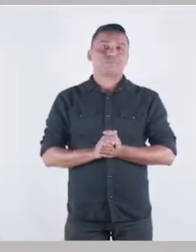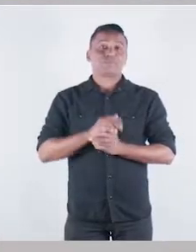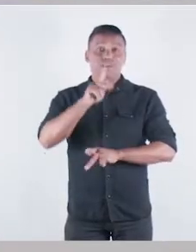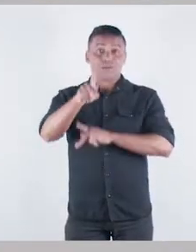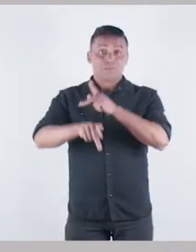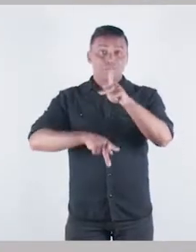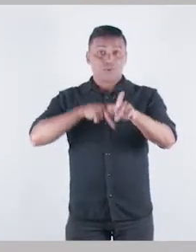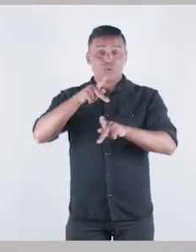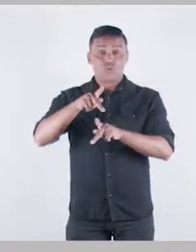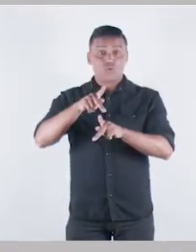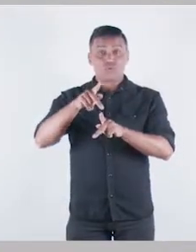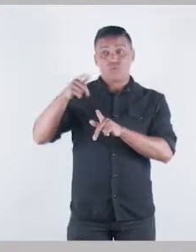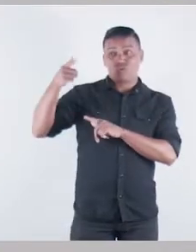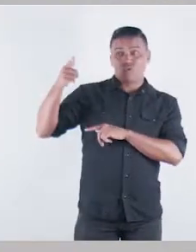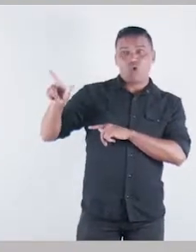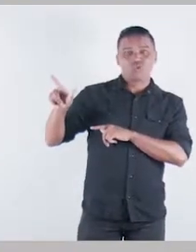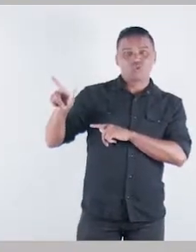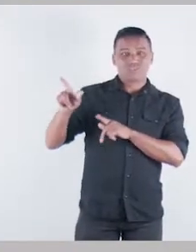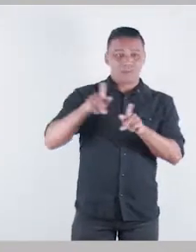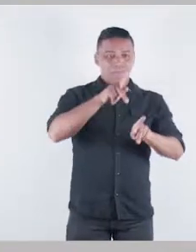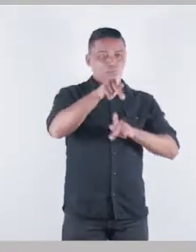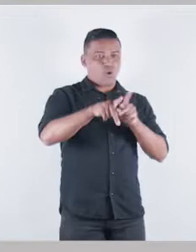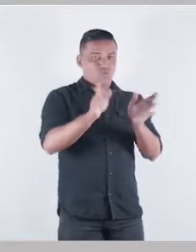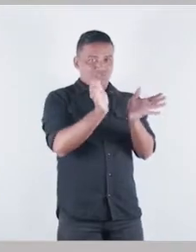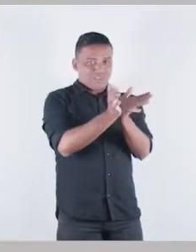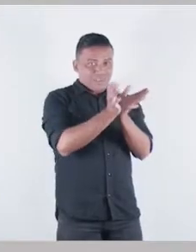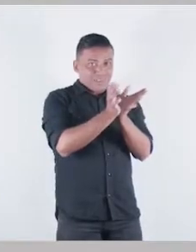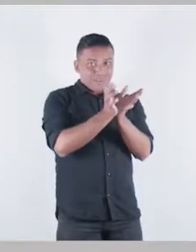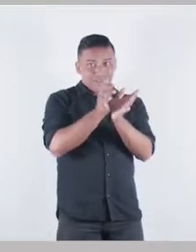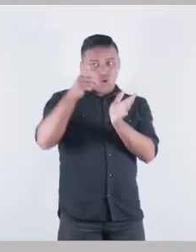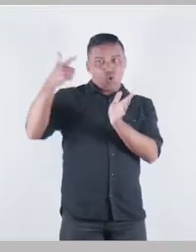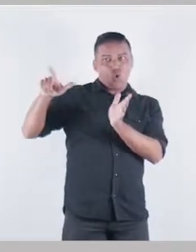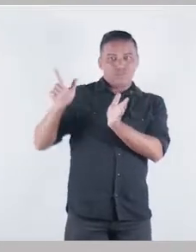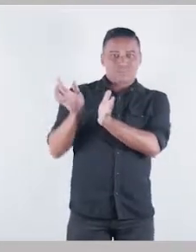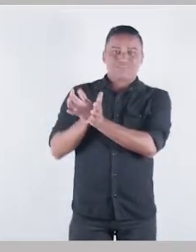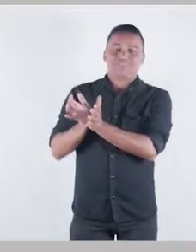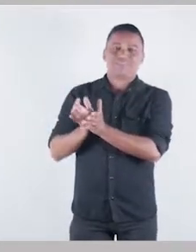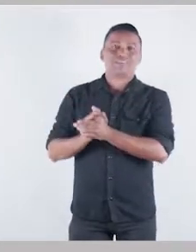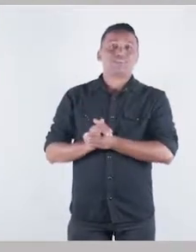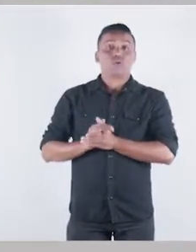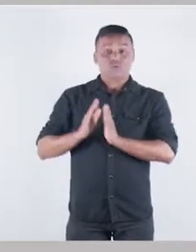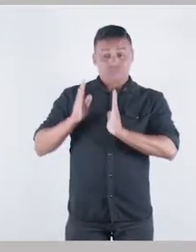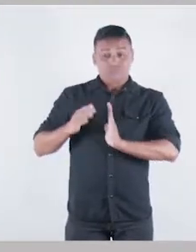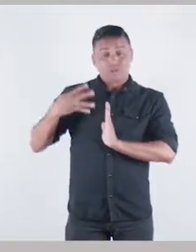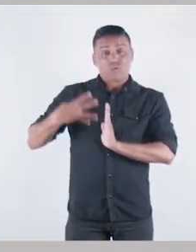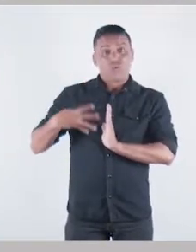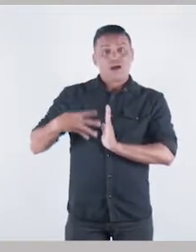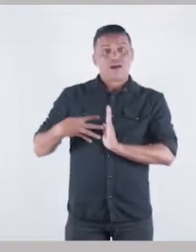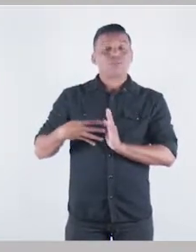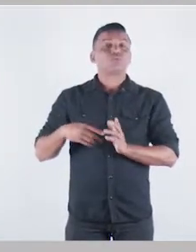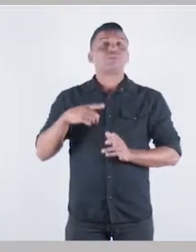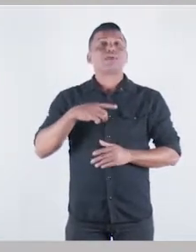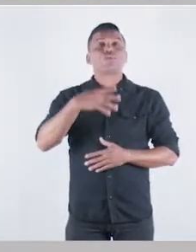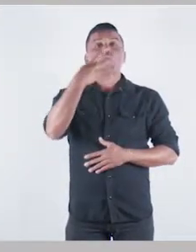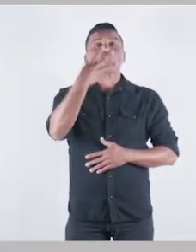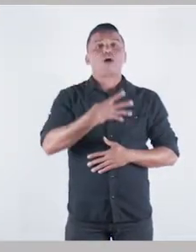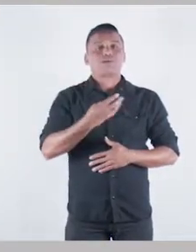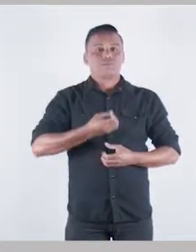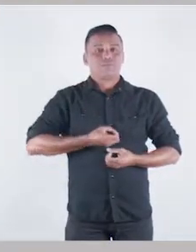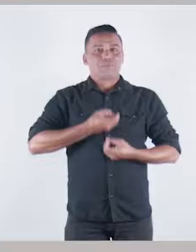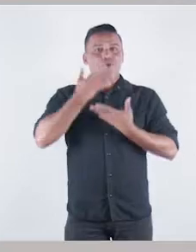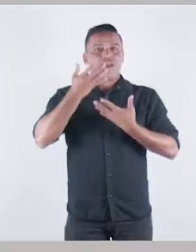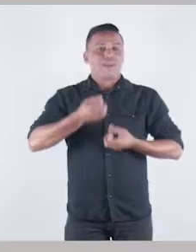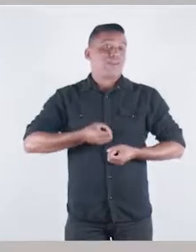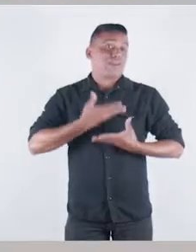e Aqueles. Nesse 4º movimento, eu destaquei aqui 4 poemas, mais ou